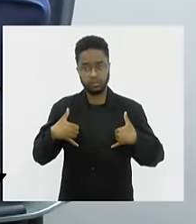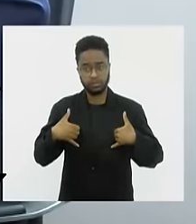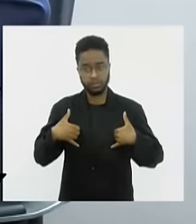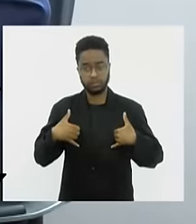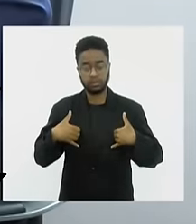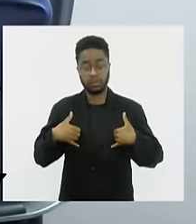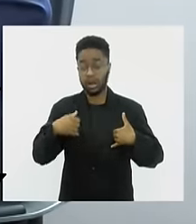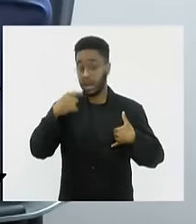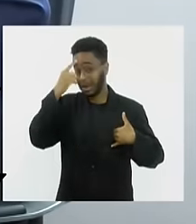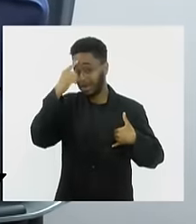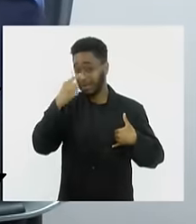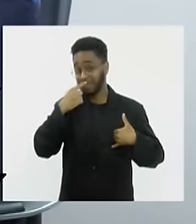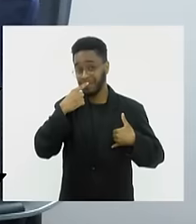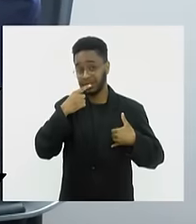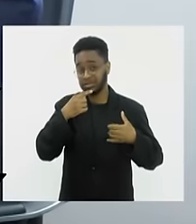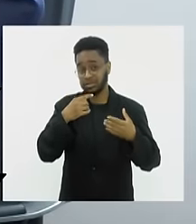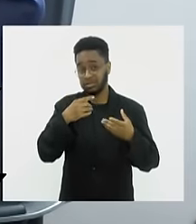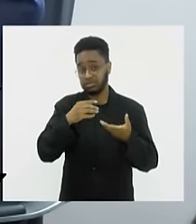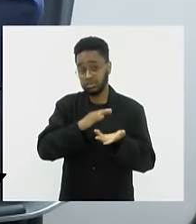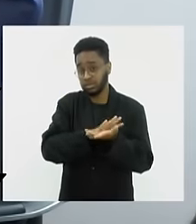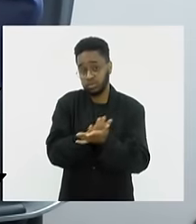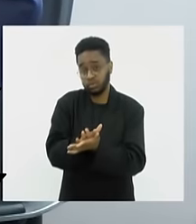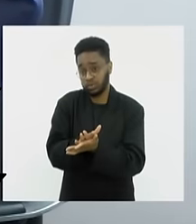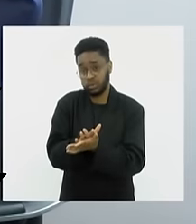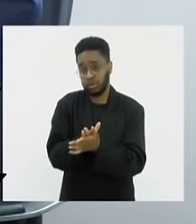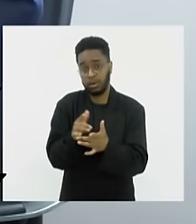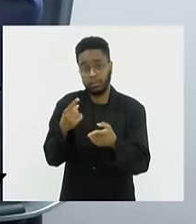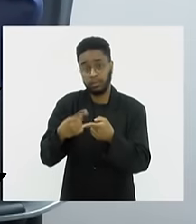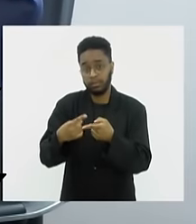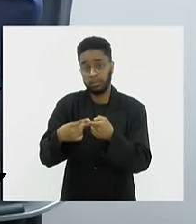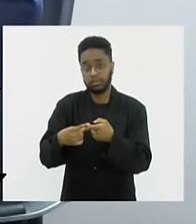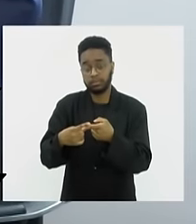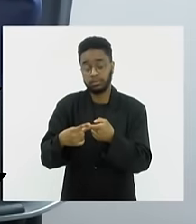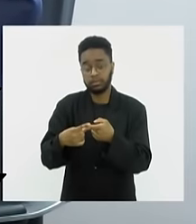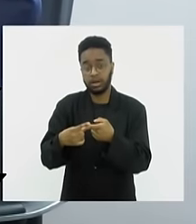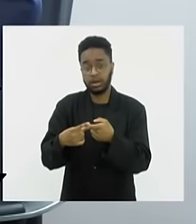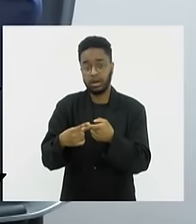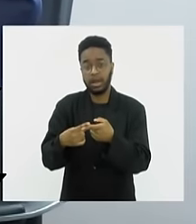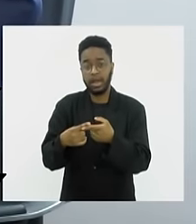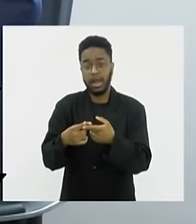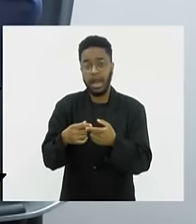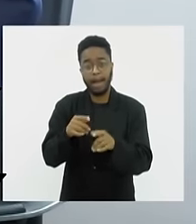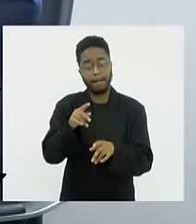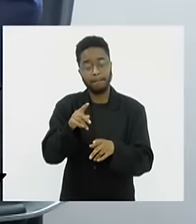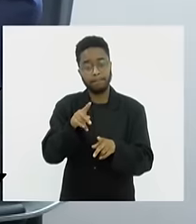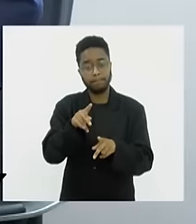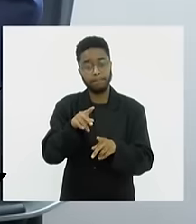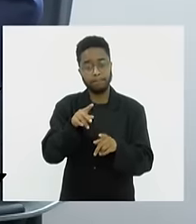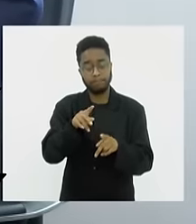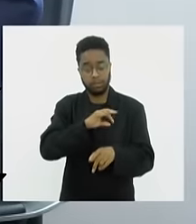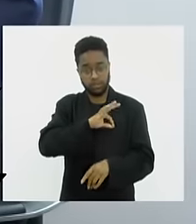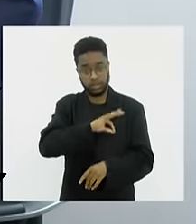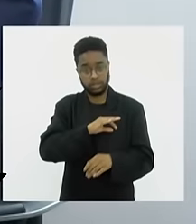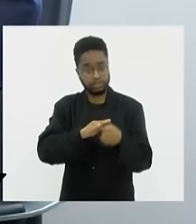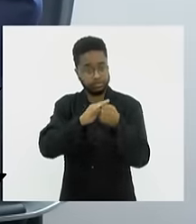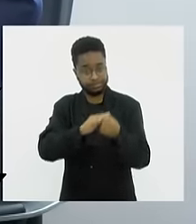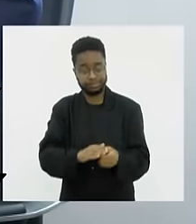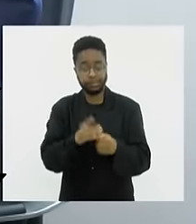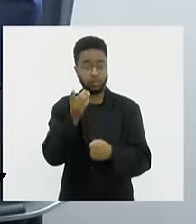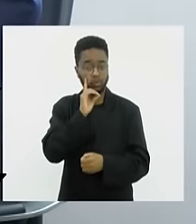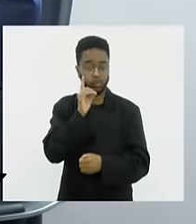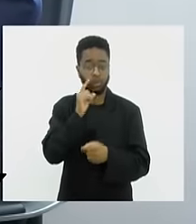imagem acaba se deteriorando, porque é um assassinato de reputação todos os dias para a Polícia Militar e para o governo do Estado ver